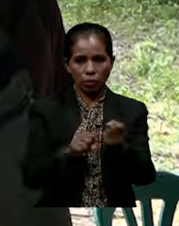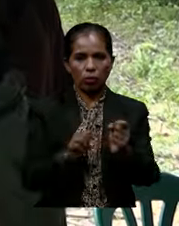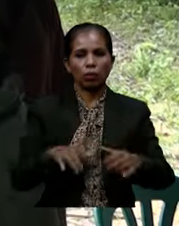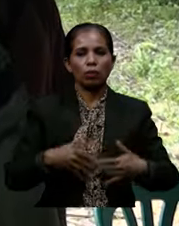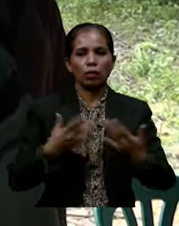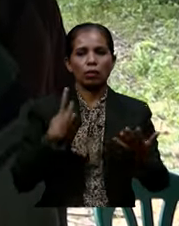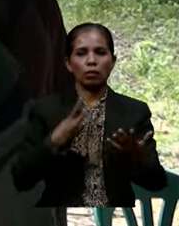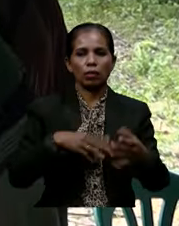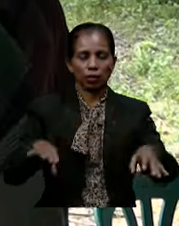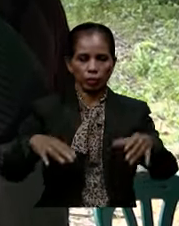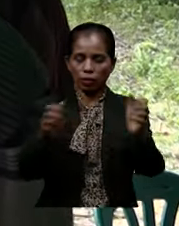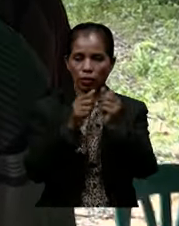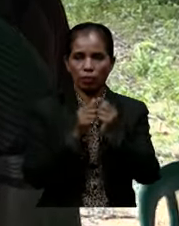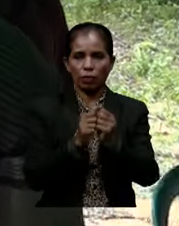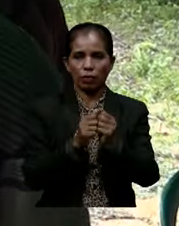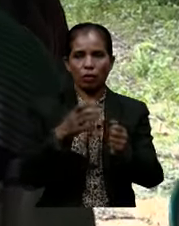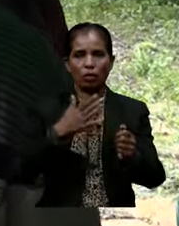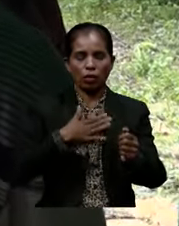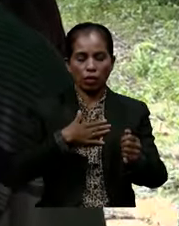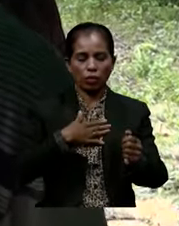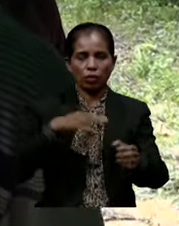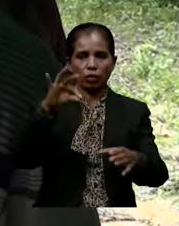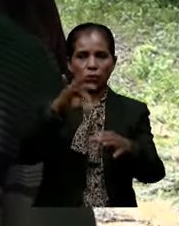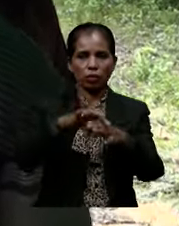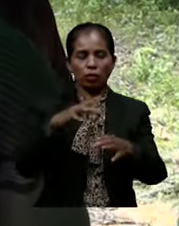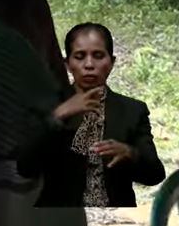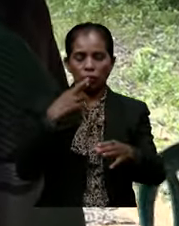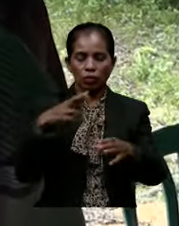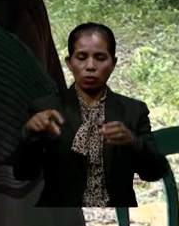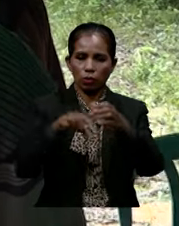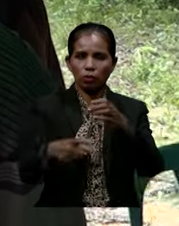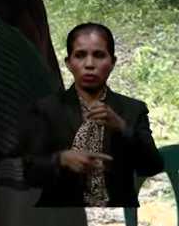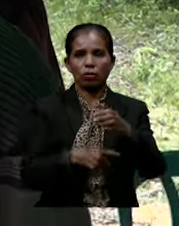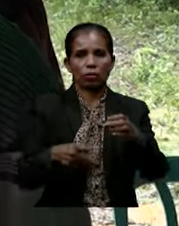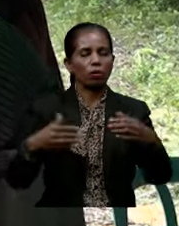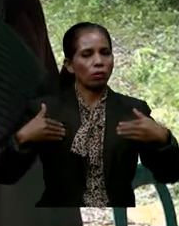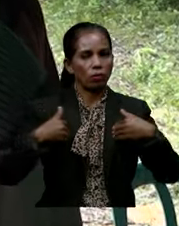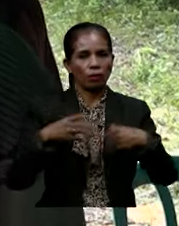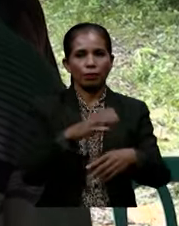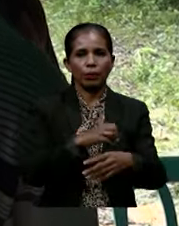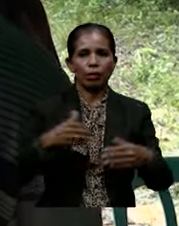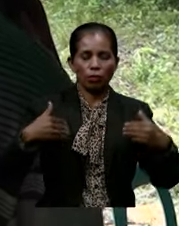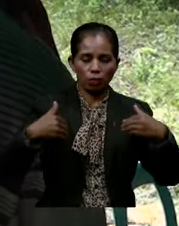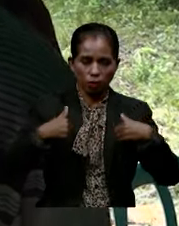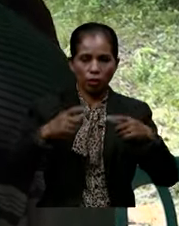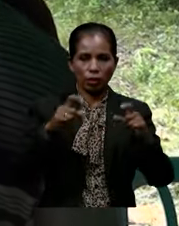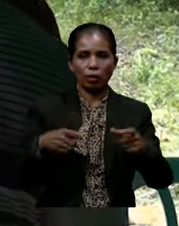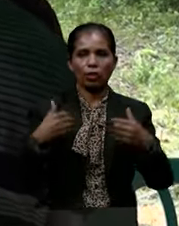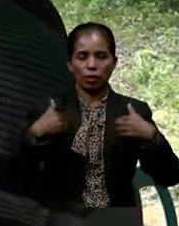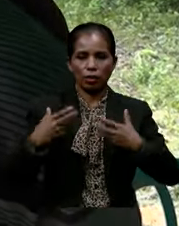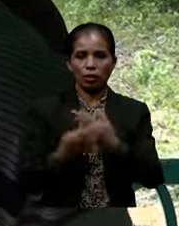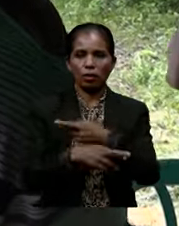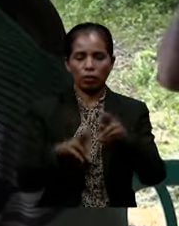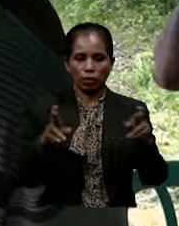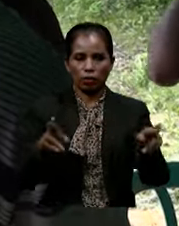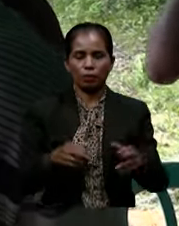ita si visa mutu para hau nia hare nia tam hau la koi besi su la e kole sa kati tamo kole ting ia resultado